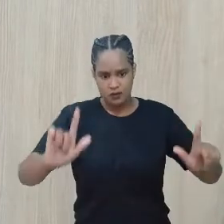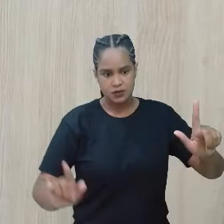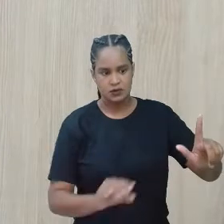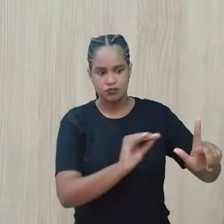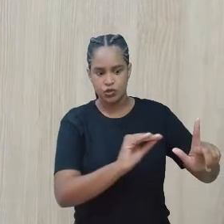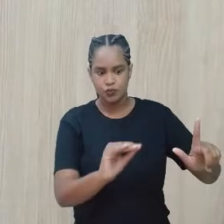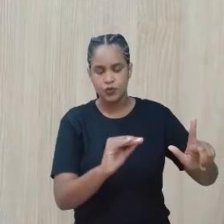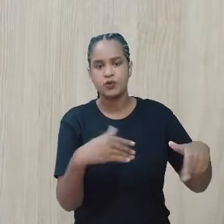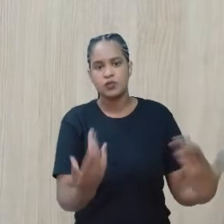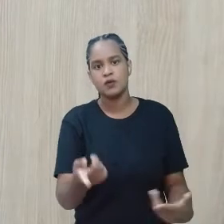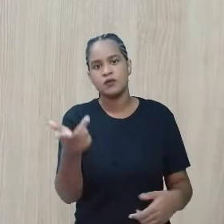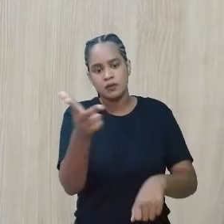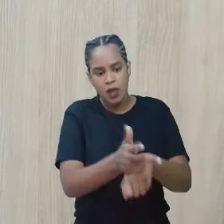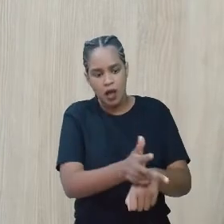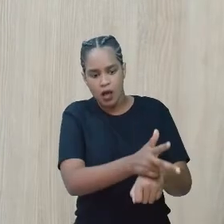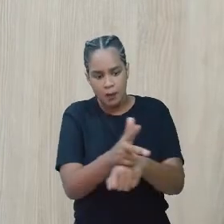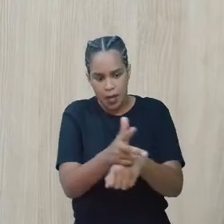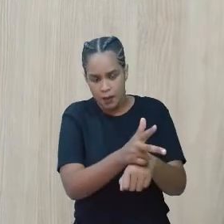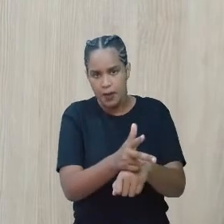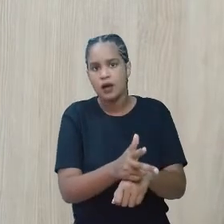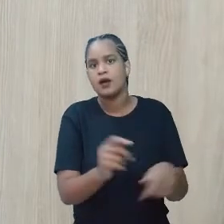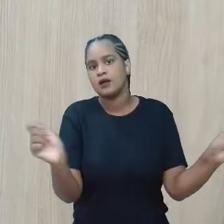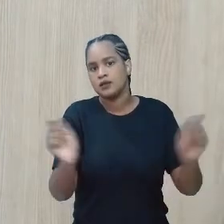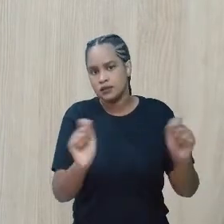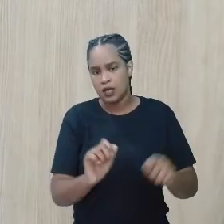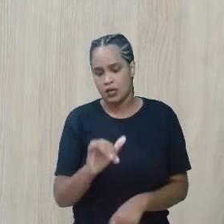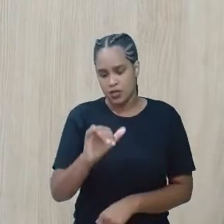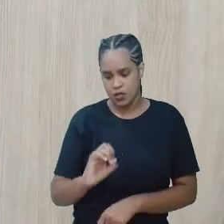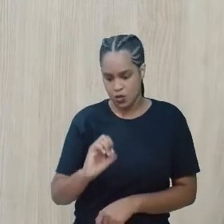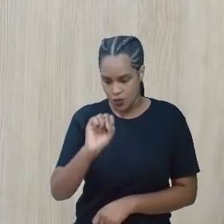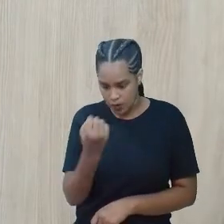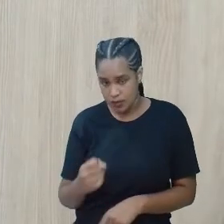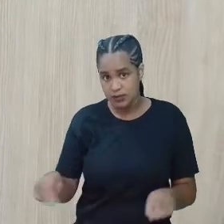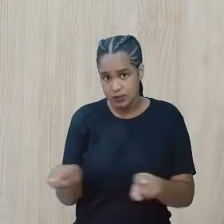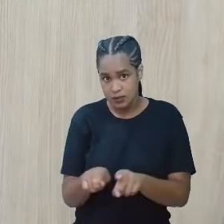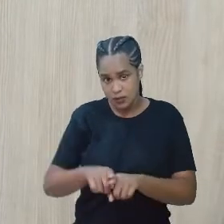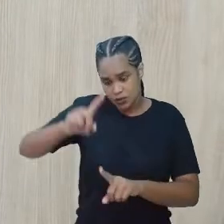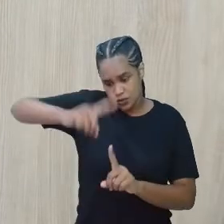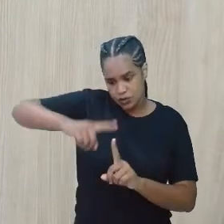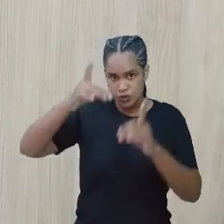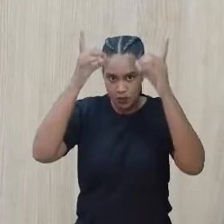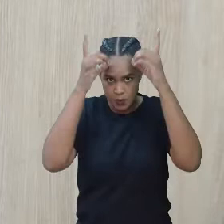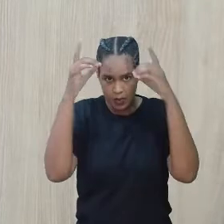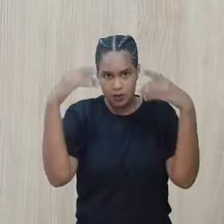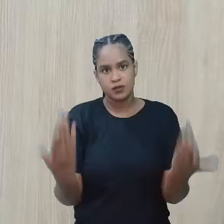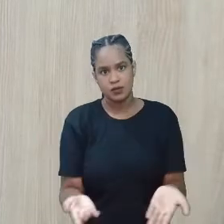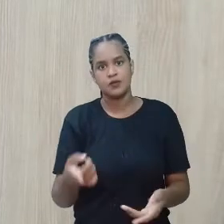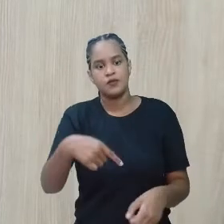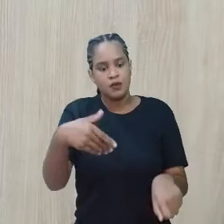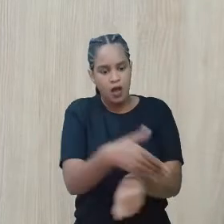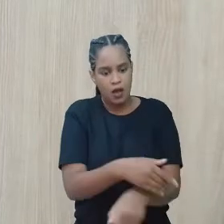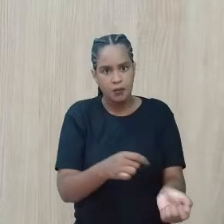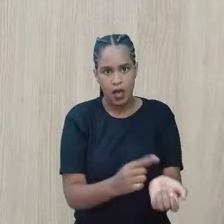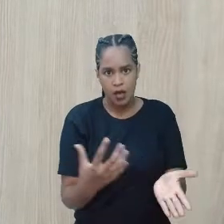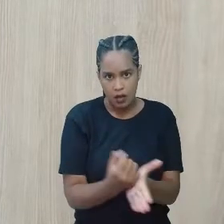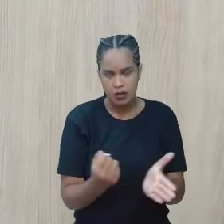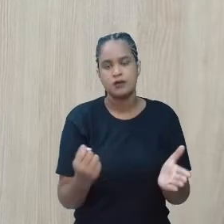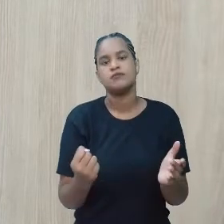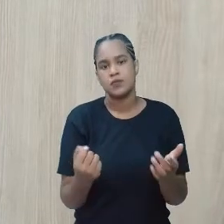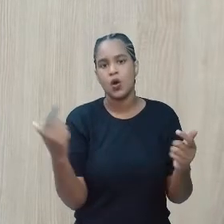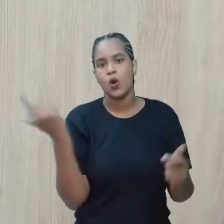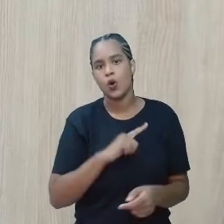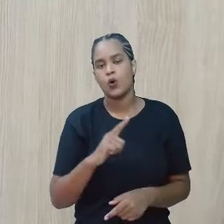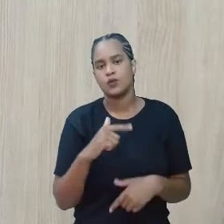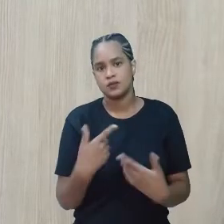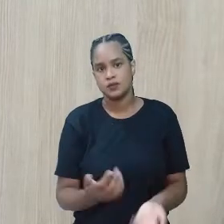aí a possibilidade de acessar para o sistema iOS ou para o sistema Android, né? Sendo direcionado para a lojinha, você faz o download do